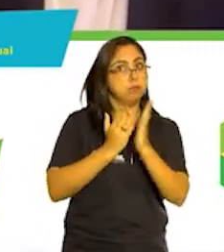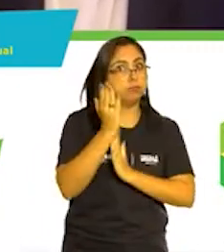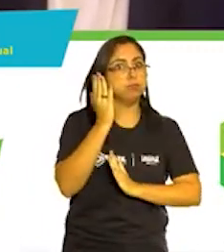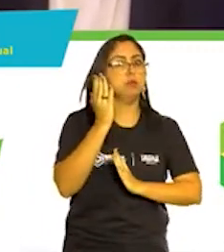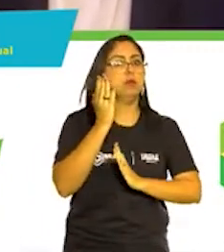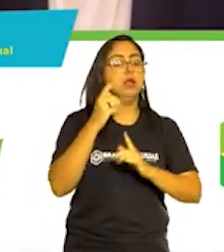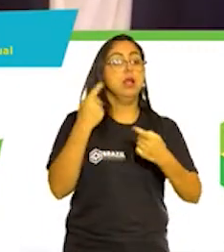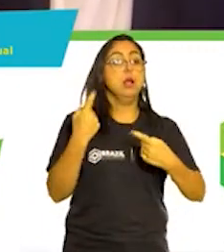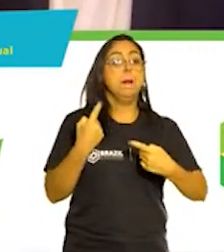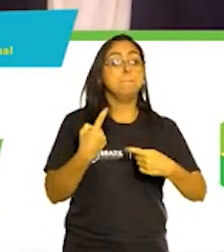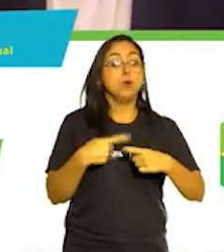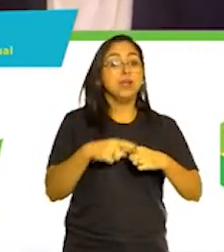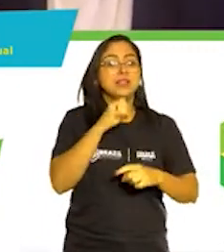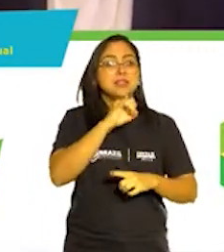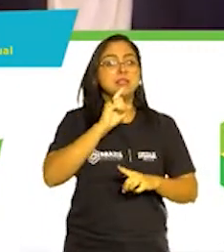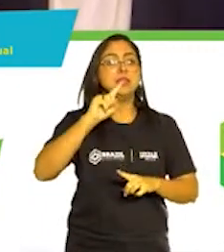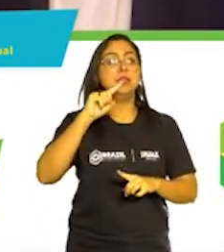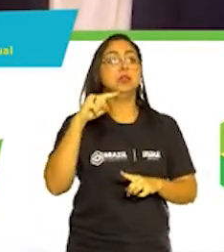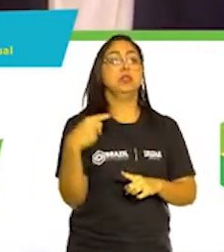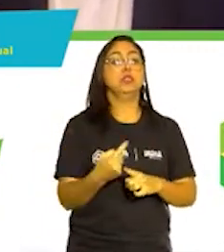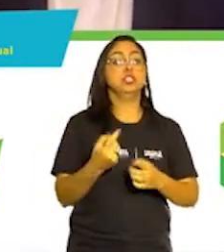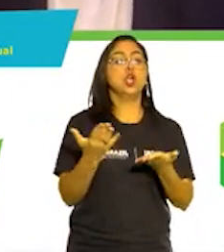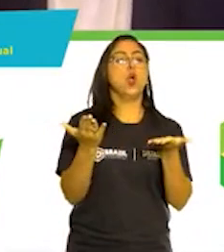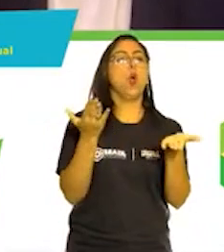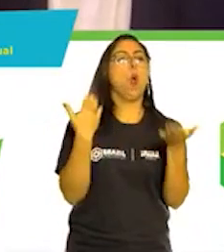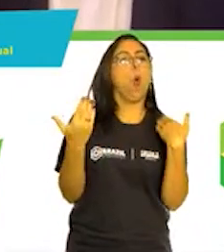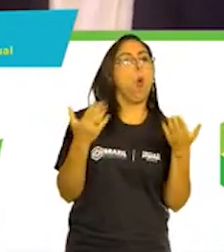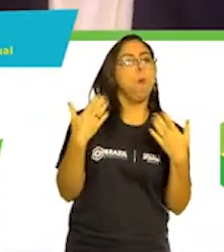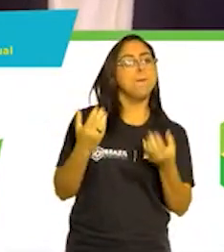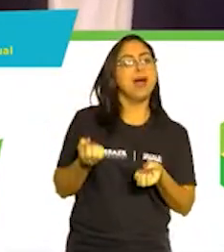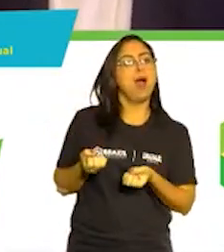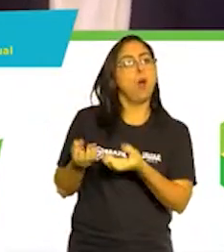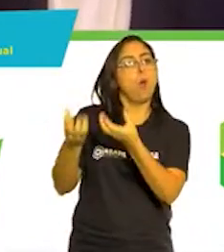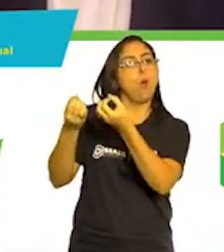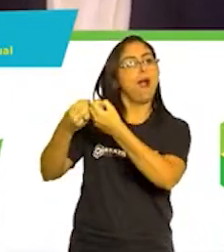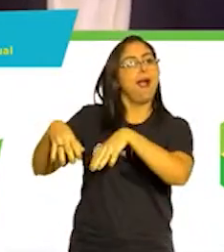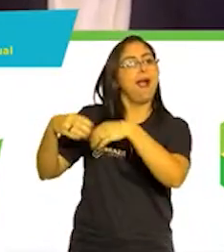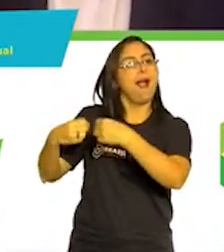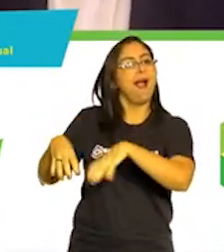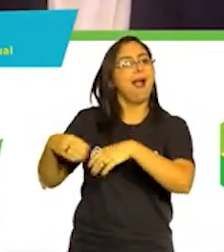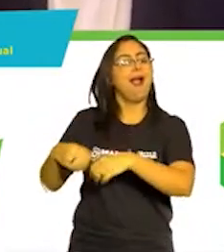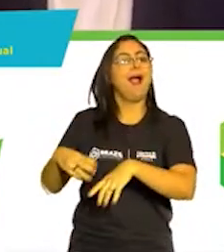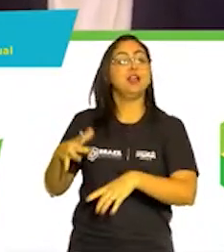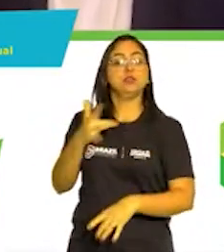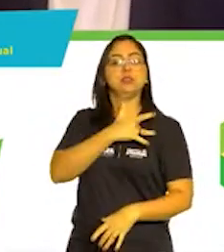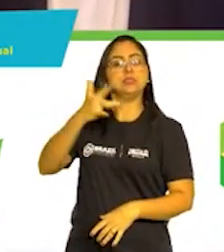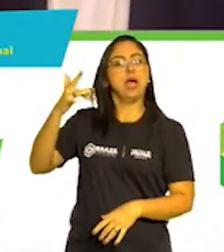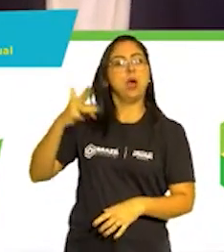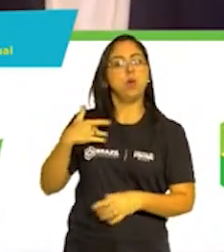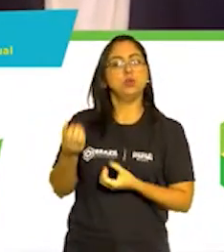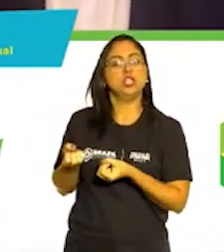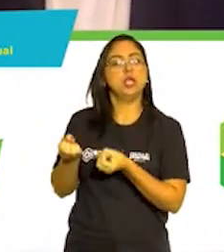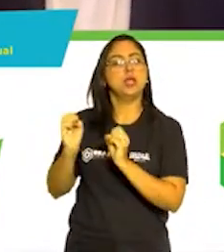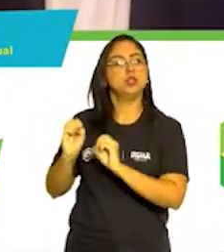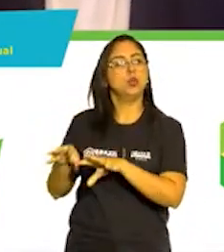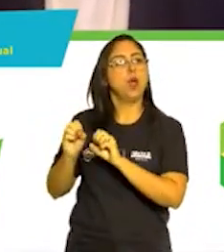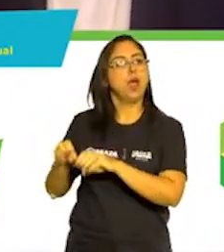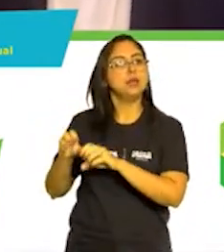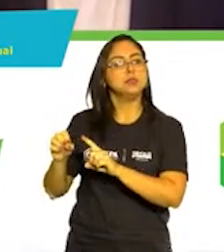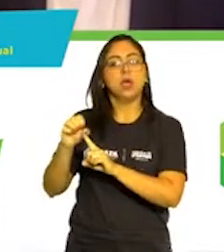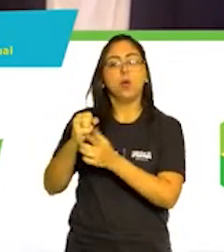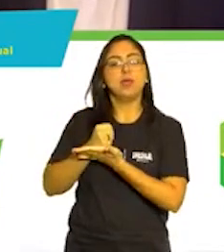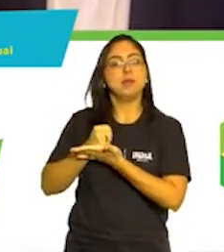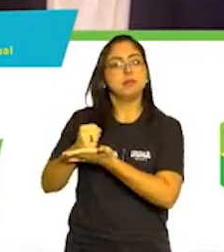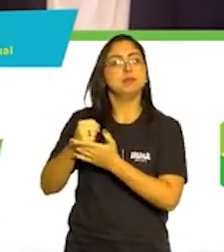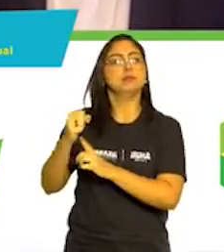que a gente gasta com educação pública, saúde pública, previdência e assistência social, a gente está falando de um país que gasta